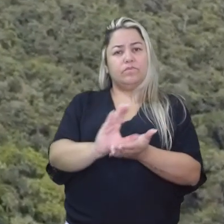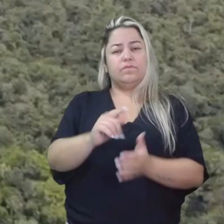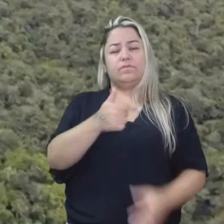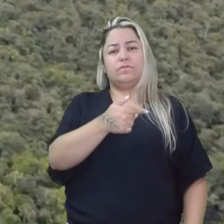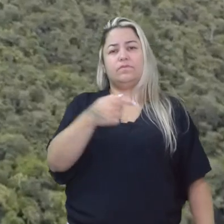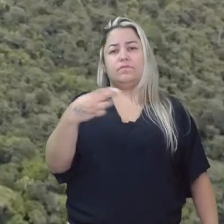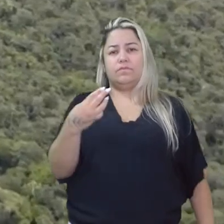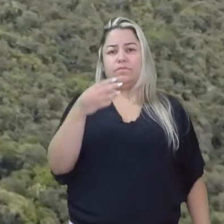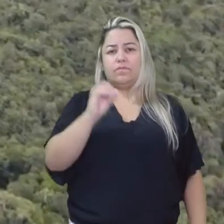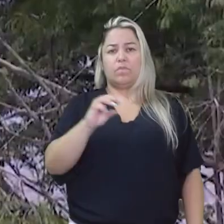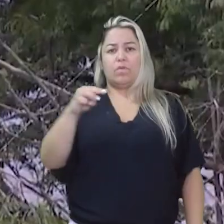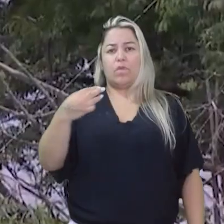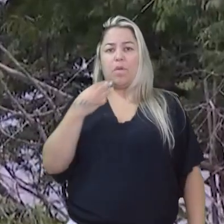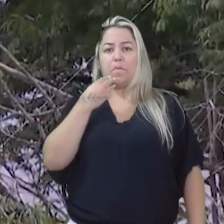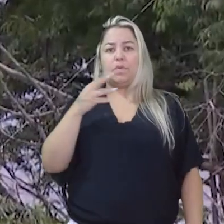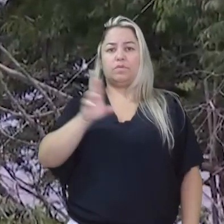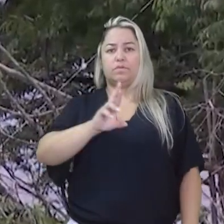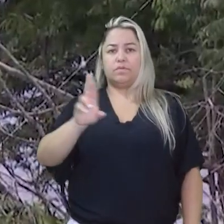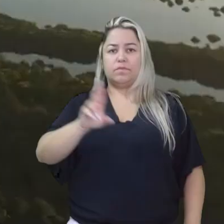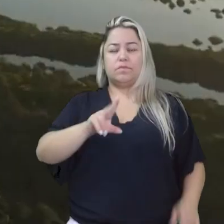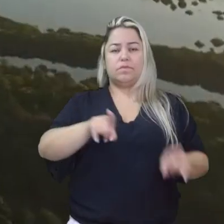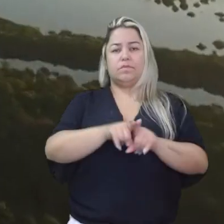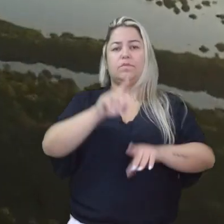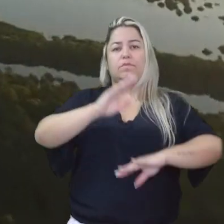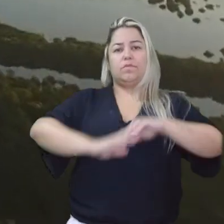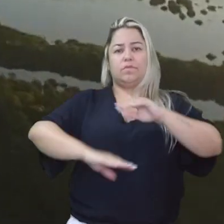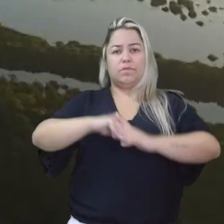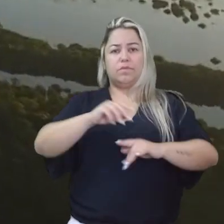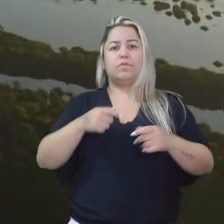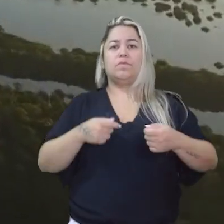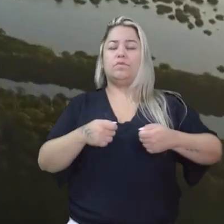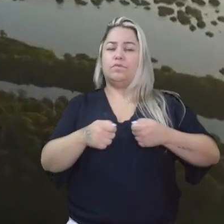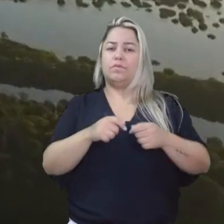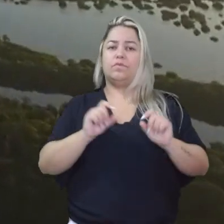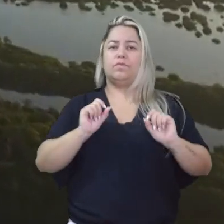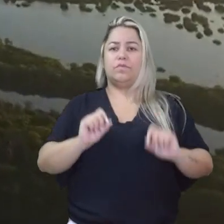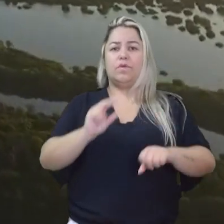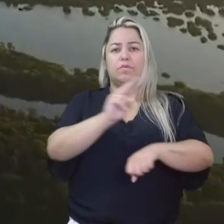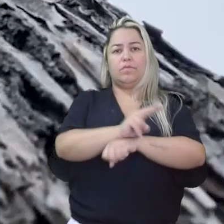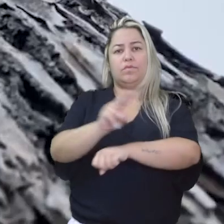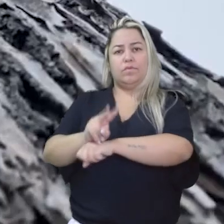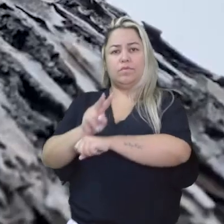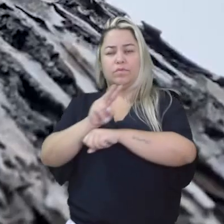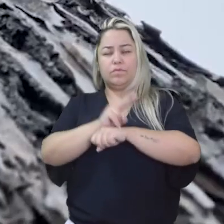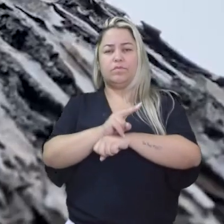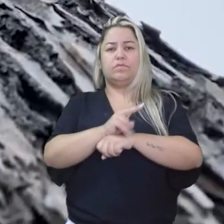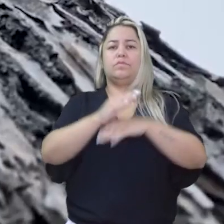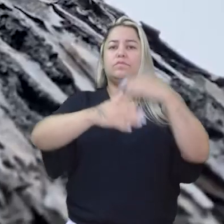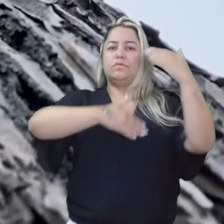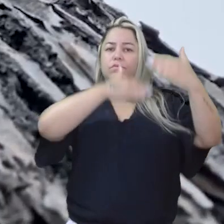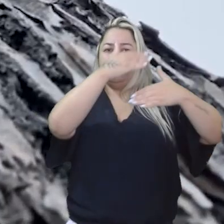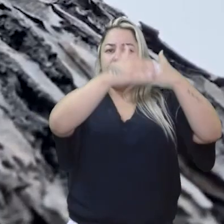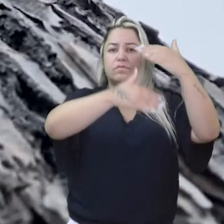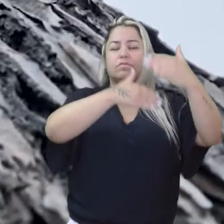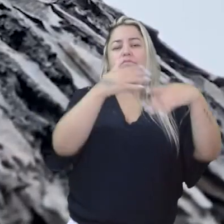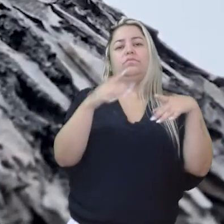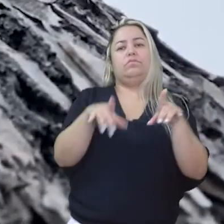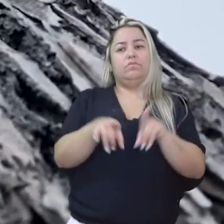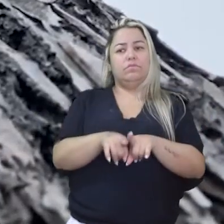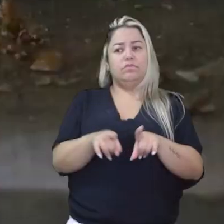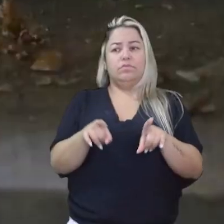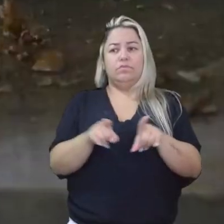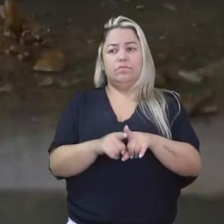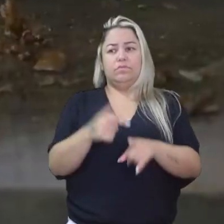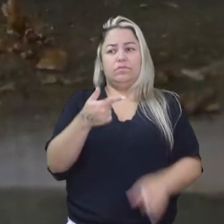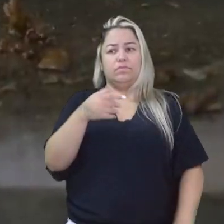de 730 milhões de reais para ações como monitoramento, prevenção e desenvolvimento